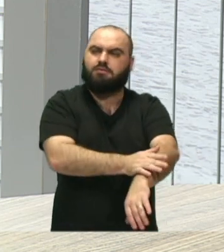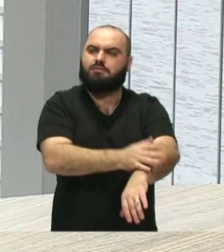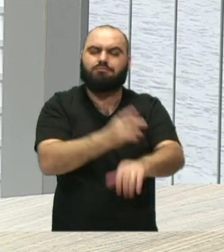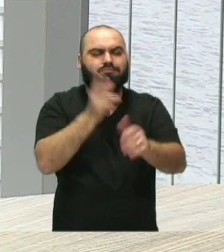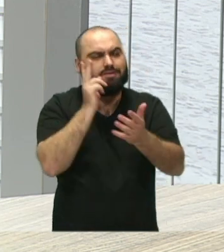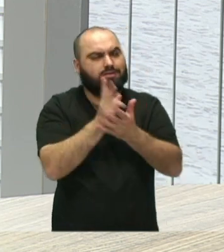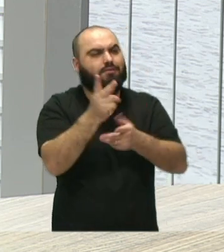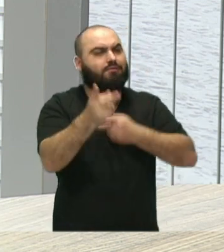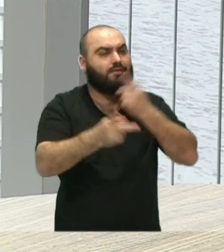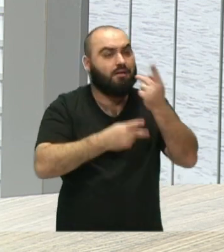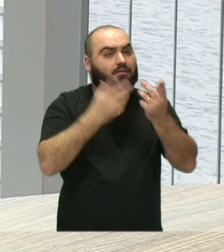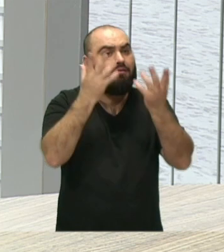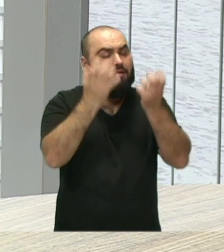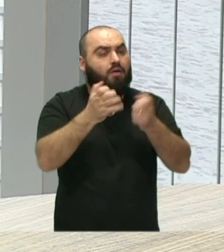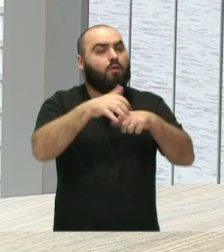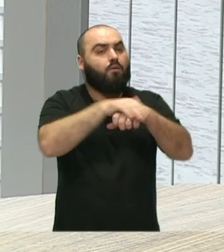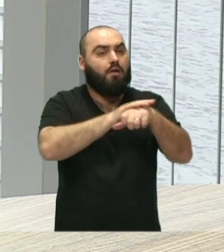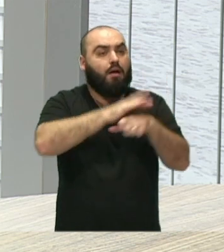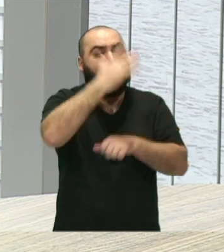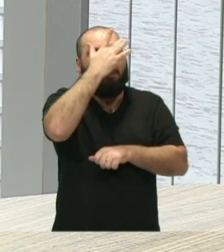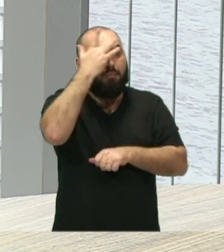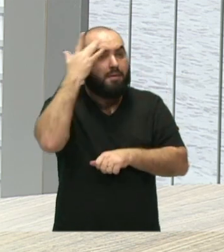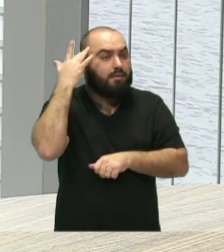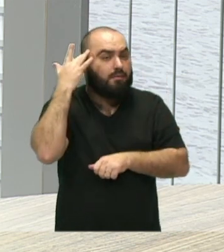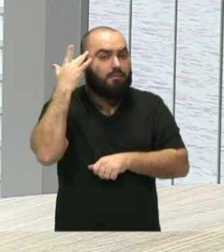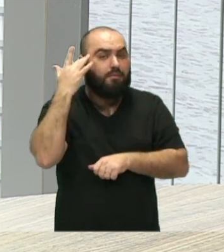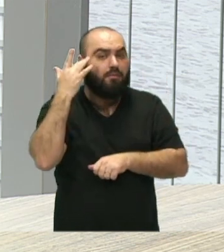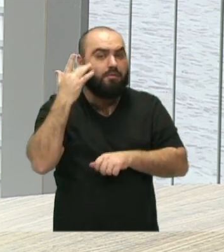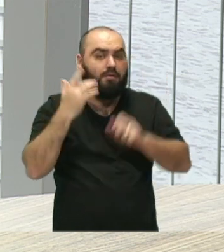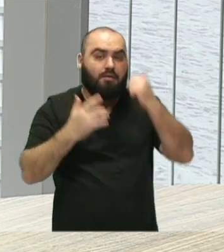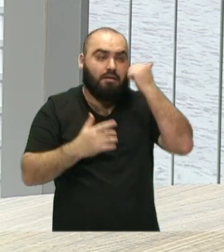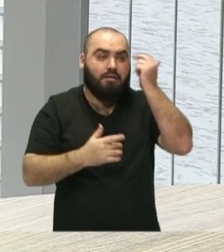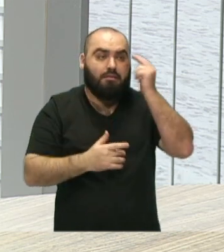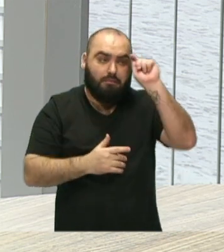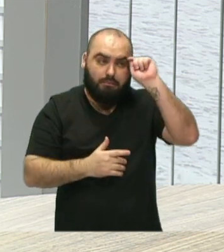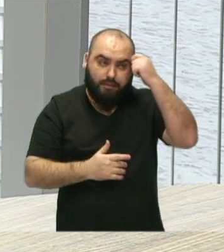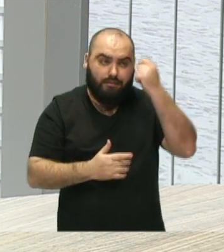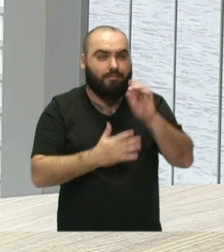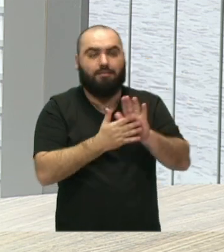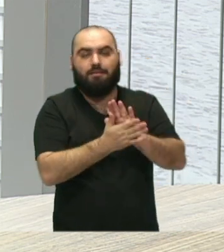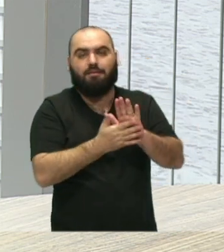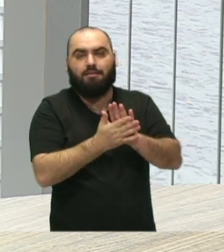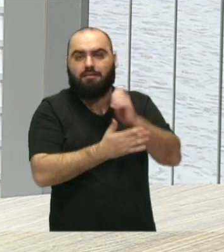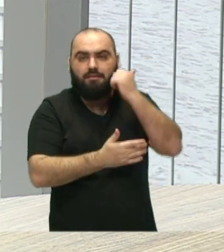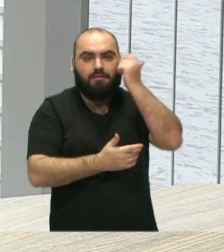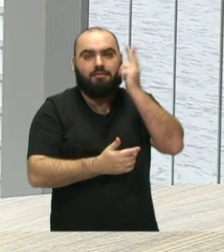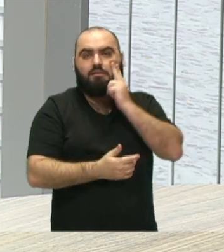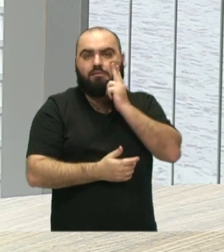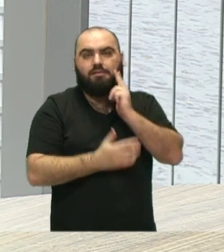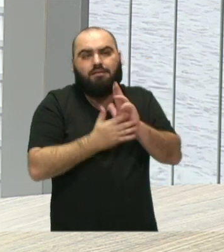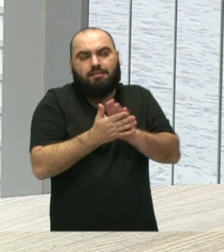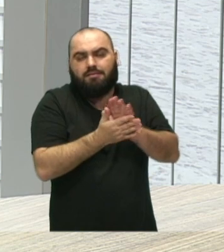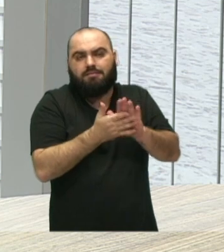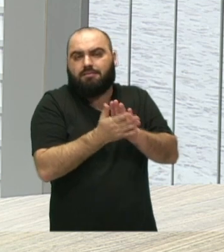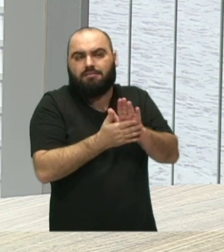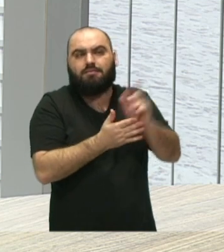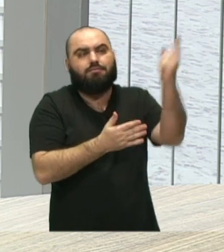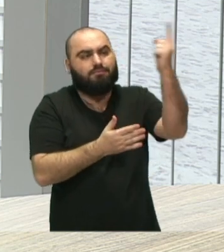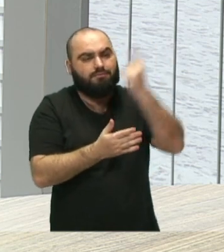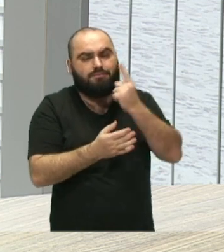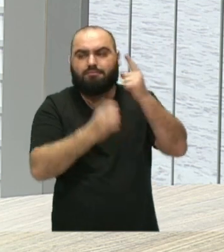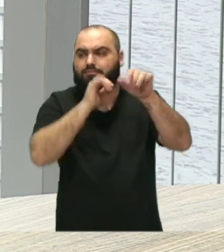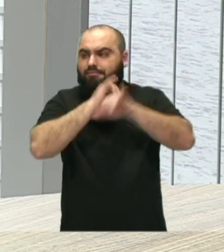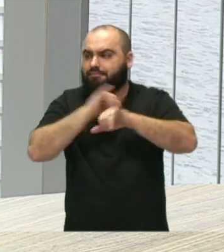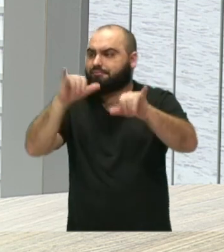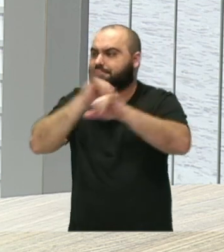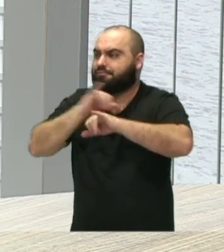com pessoas não negras e ouvir pessoas não negras contando essa história também. Então, é de fundamental importância que a gente divulgue